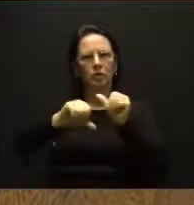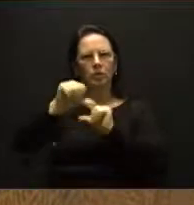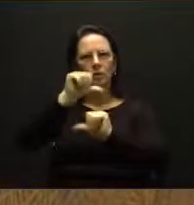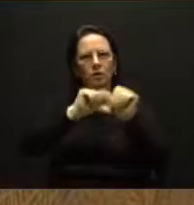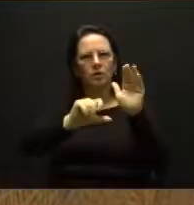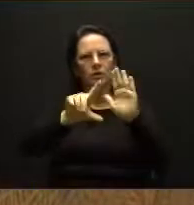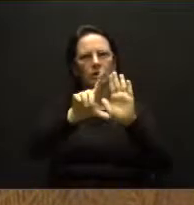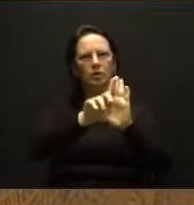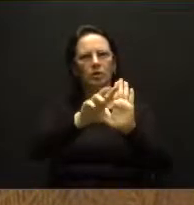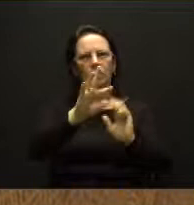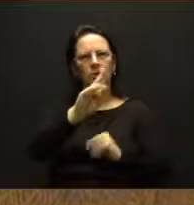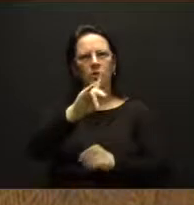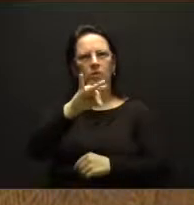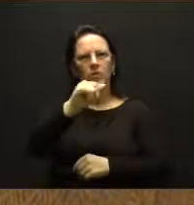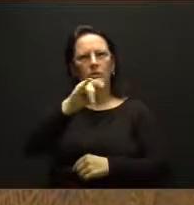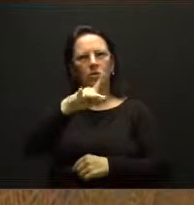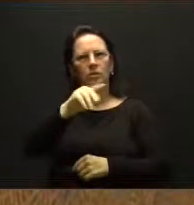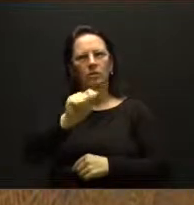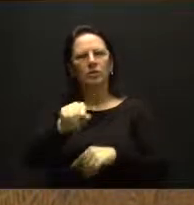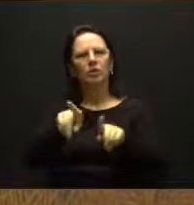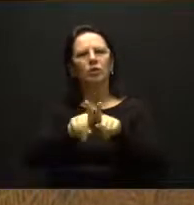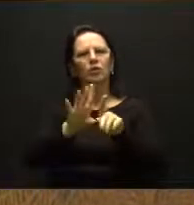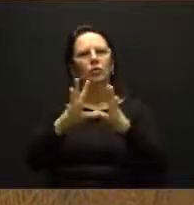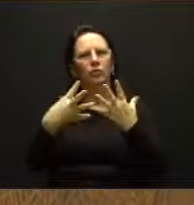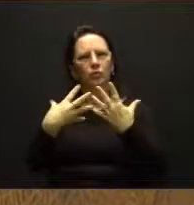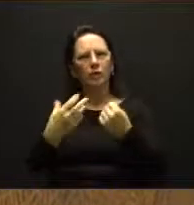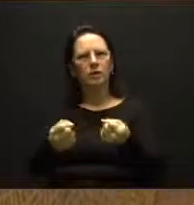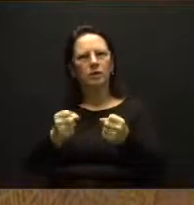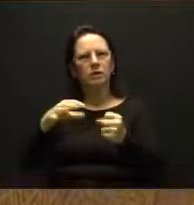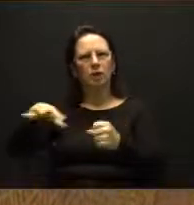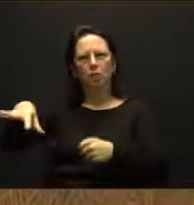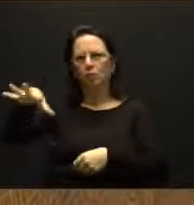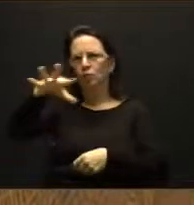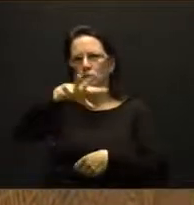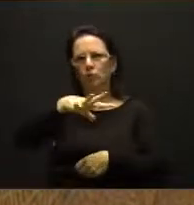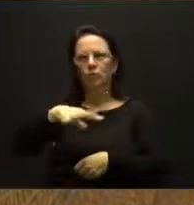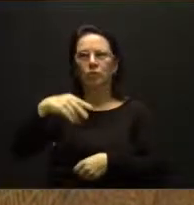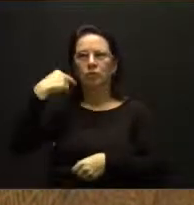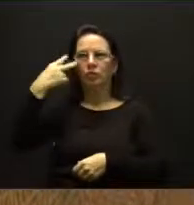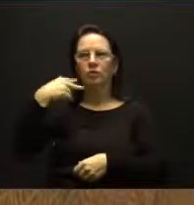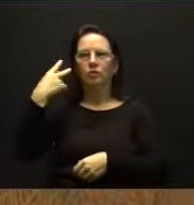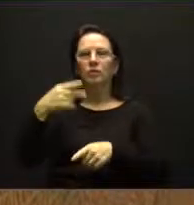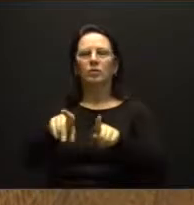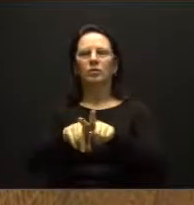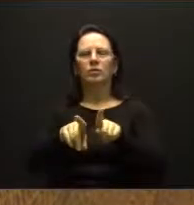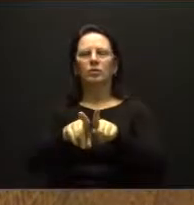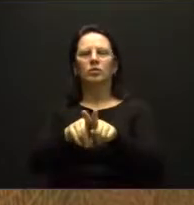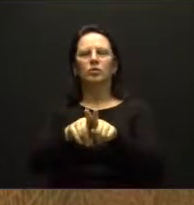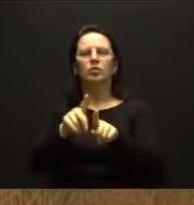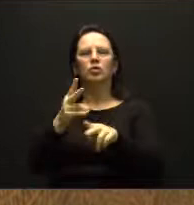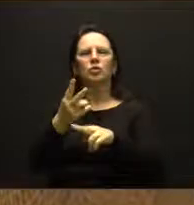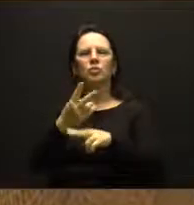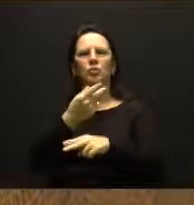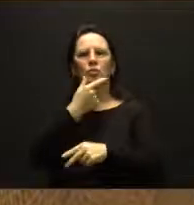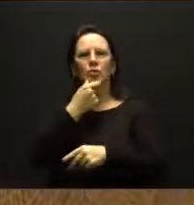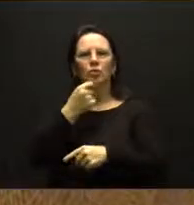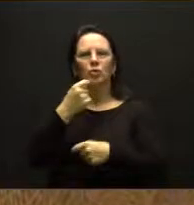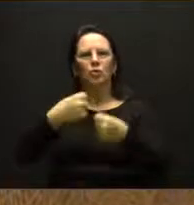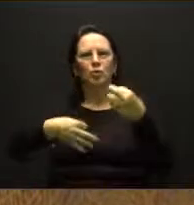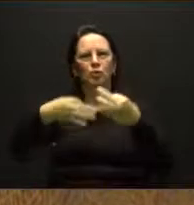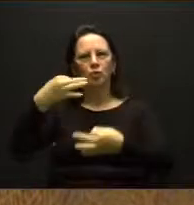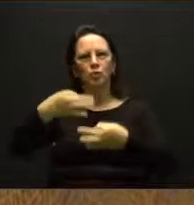tributária o que foi aceito pelos membros sendo encaminhada ao procurador jurídico do clube